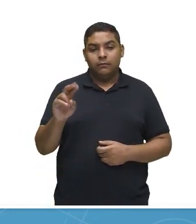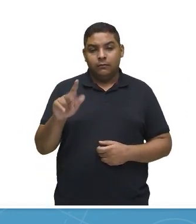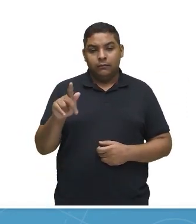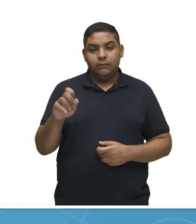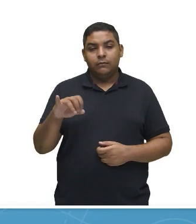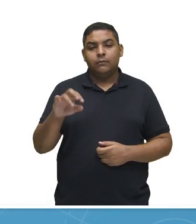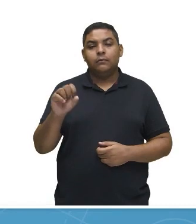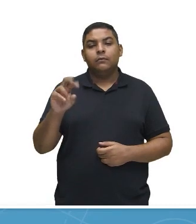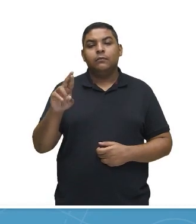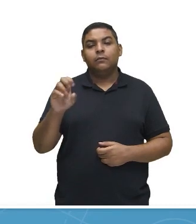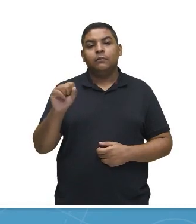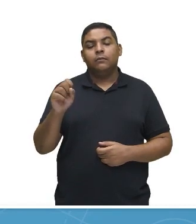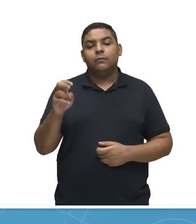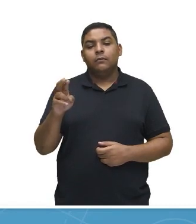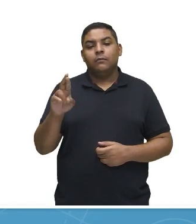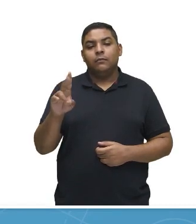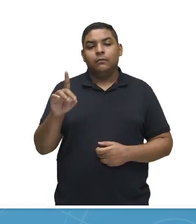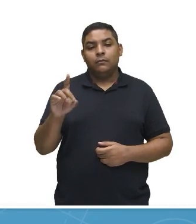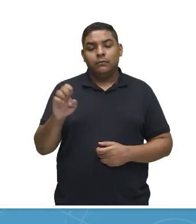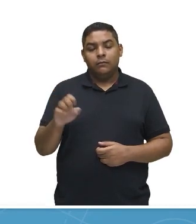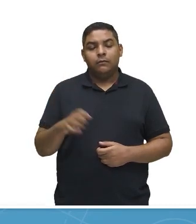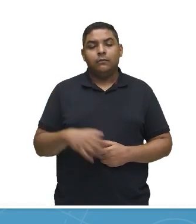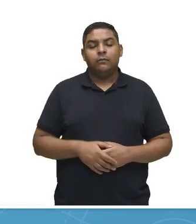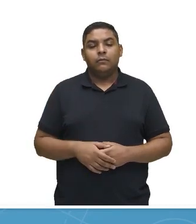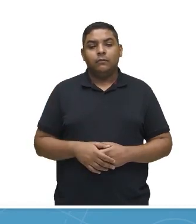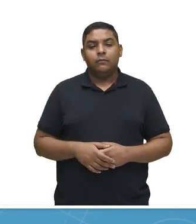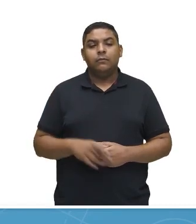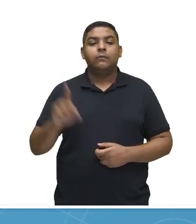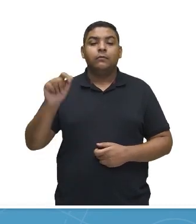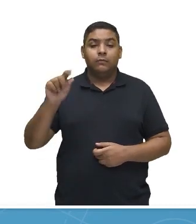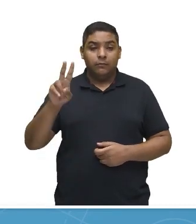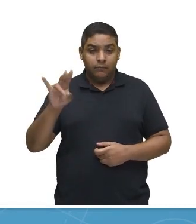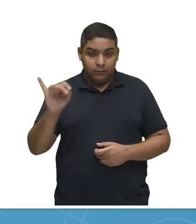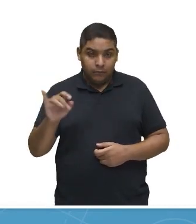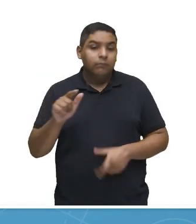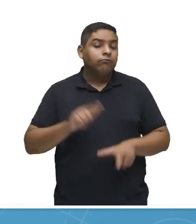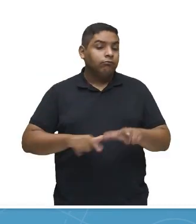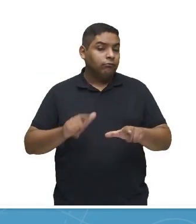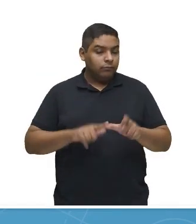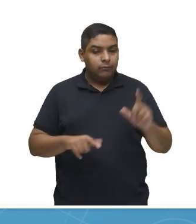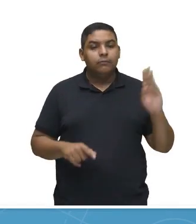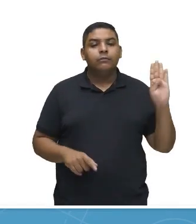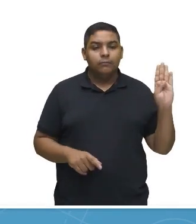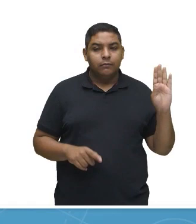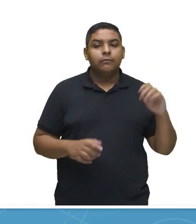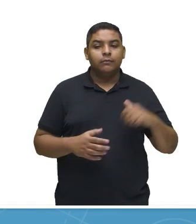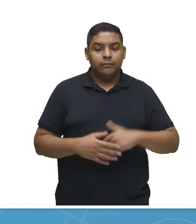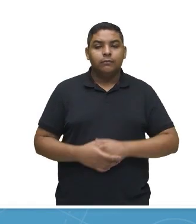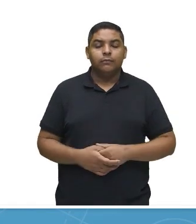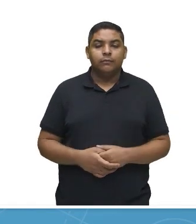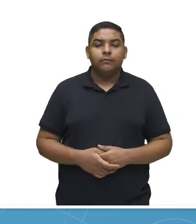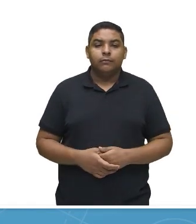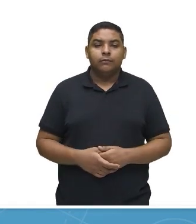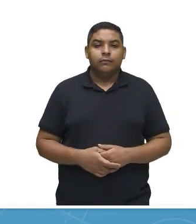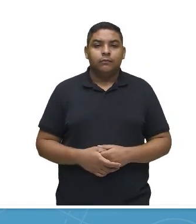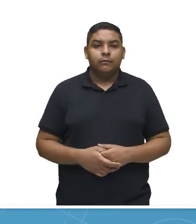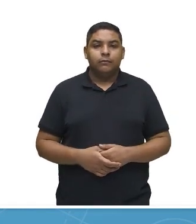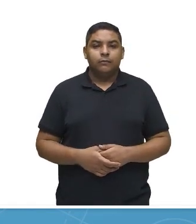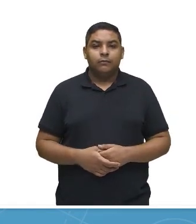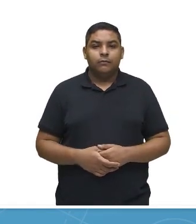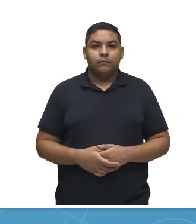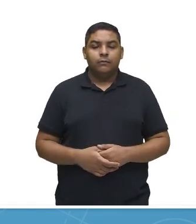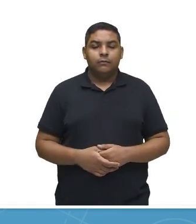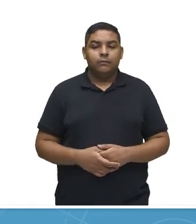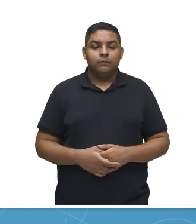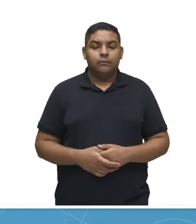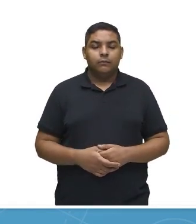bom? O David Jesus colocou letra B, da Escola Estadual Eunice Serrano. Tá? O Taylor